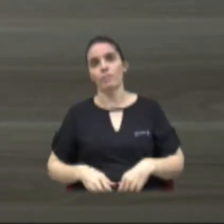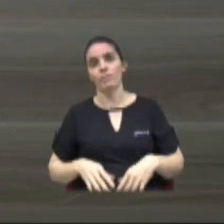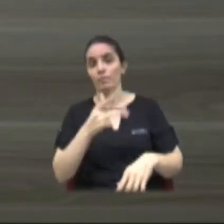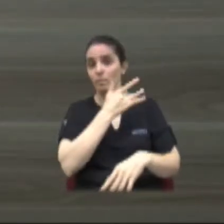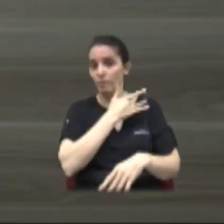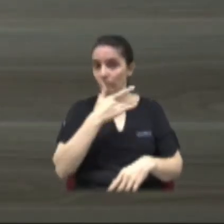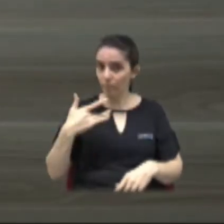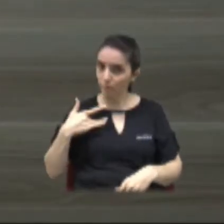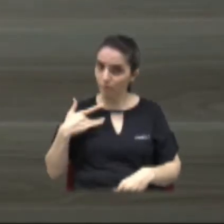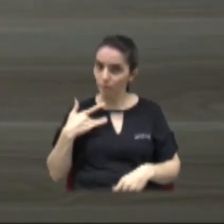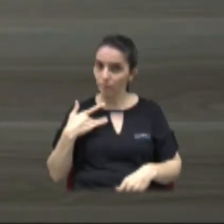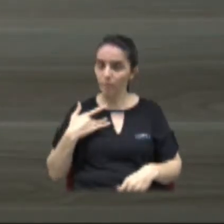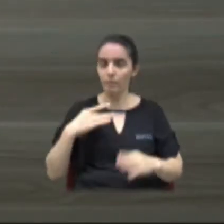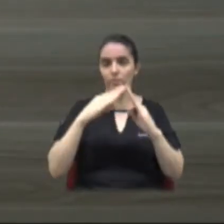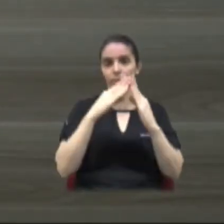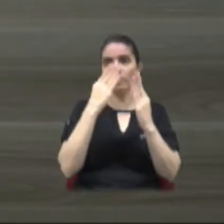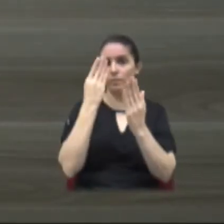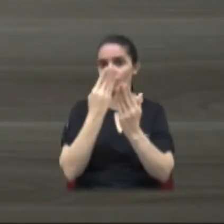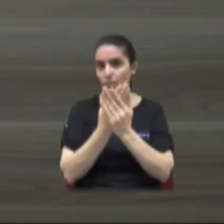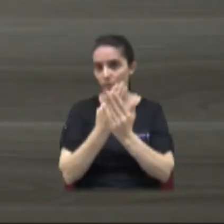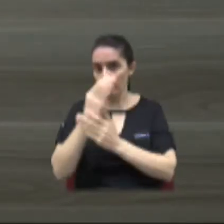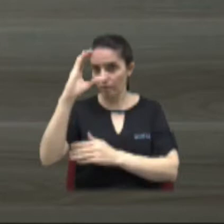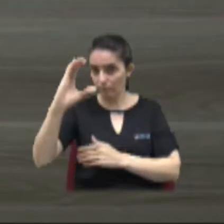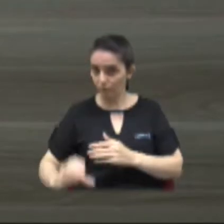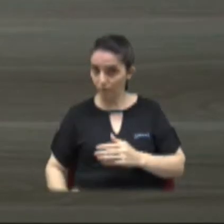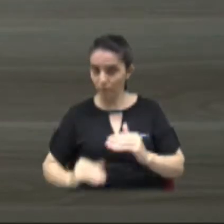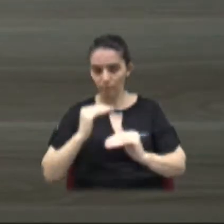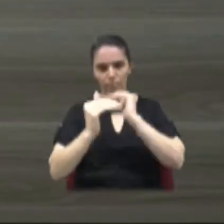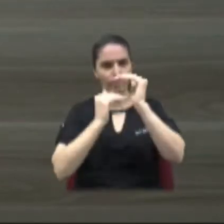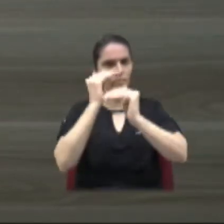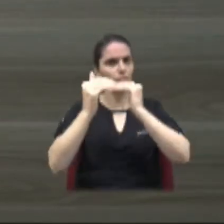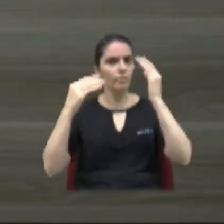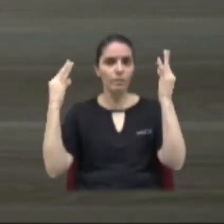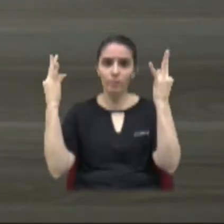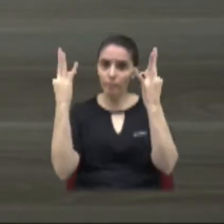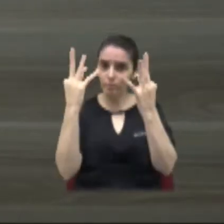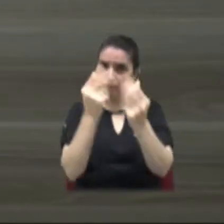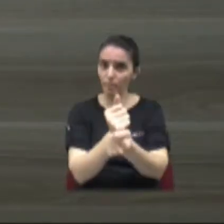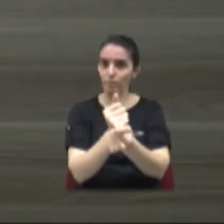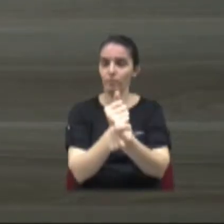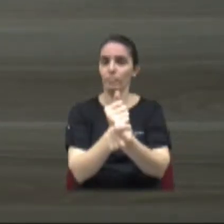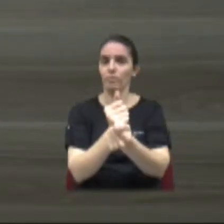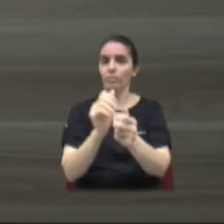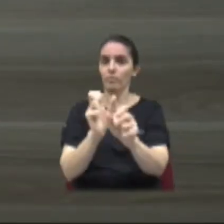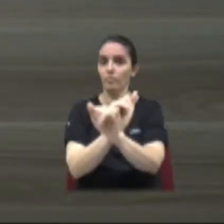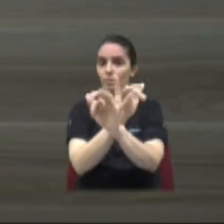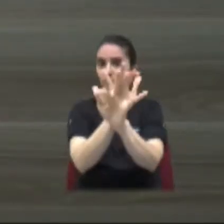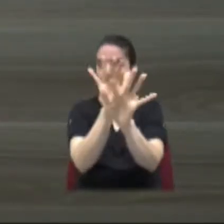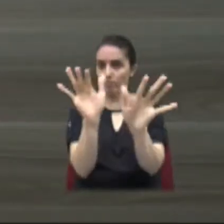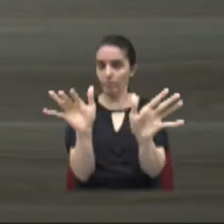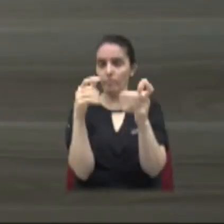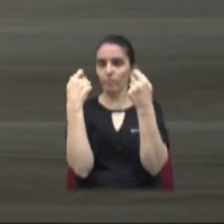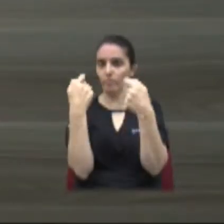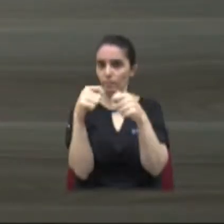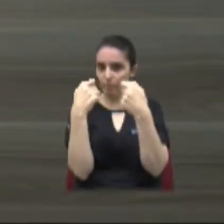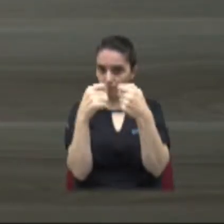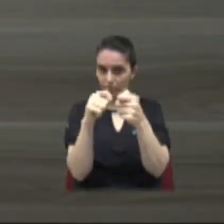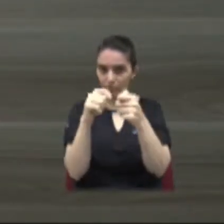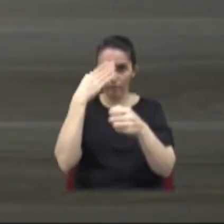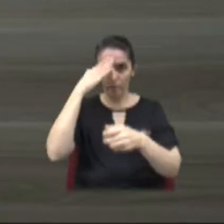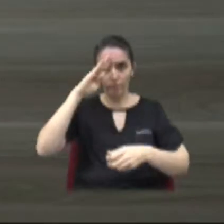o meu agradecimento a essa atitude que já deveria vir daqui para frente por parte do governo, porque o